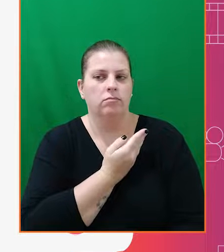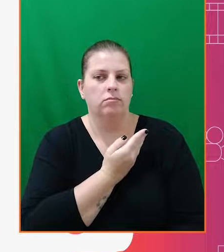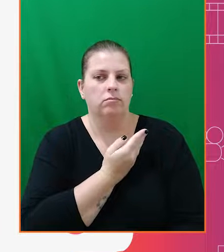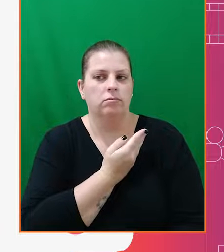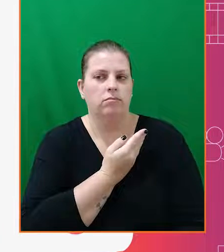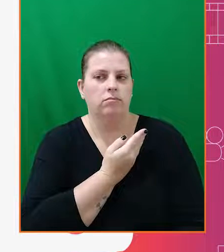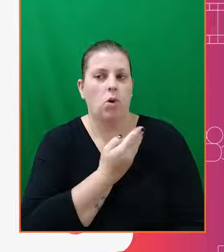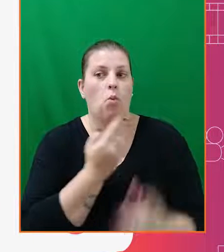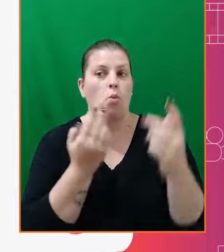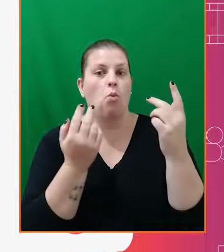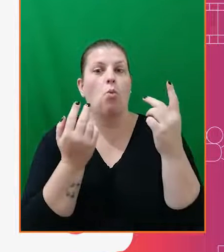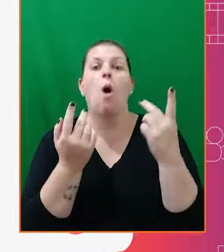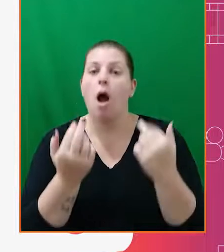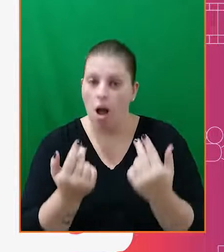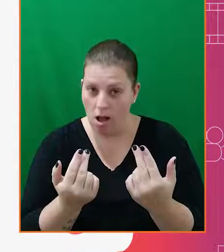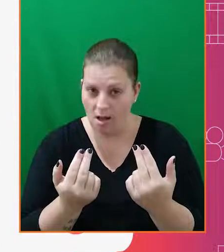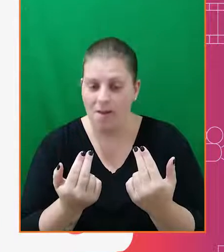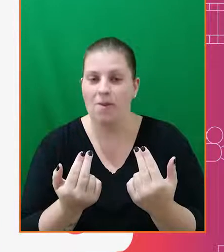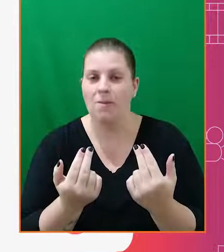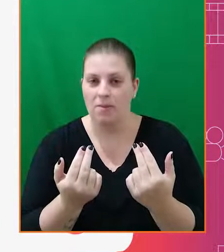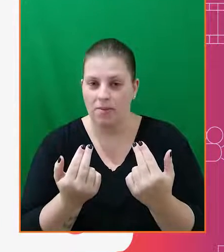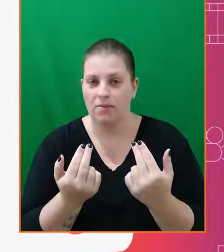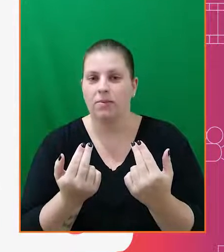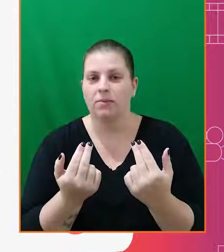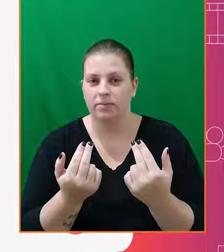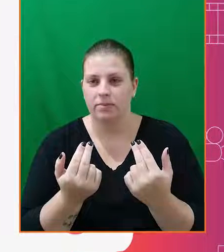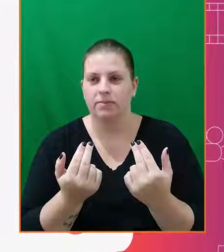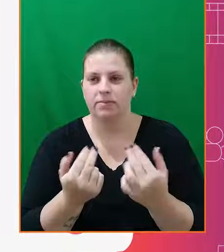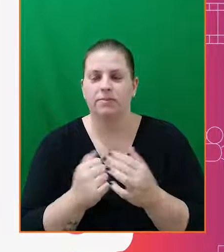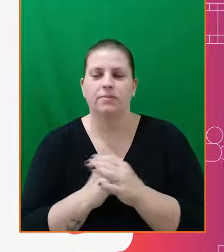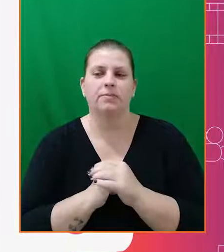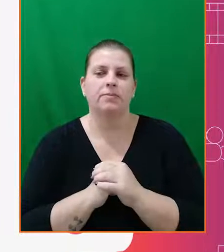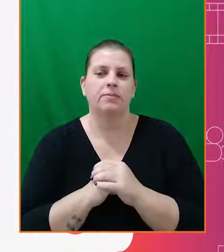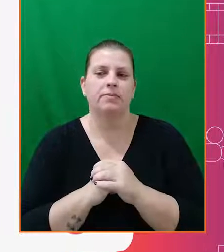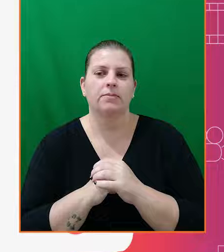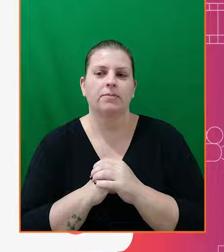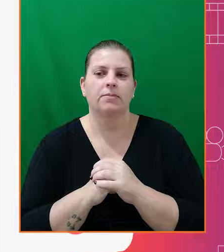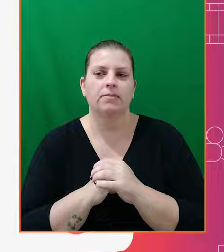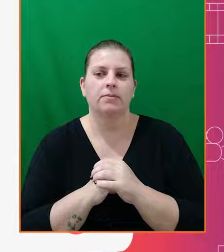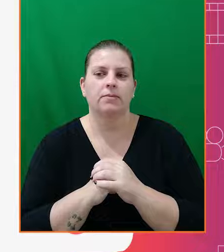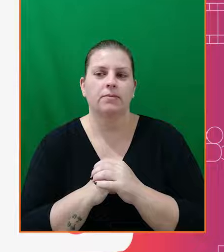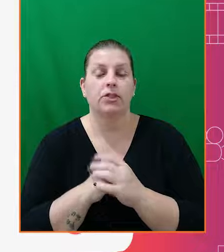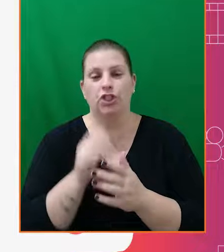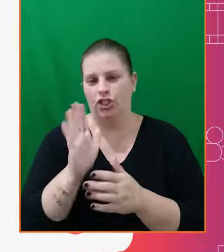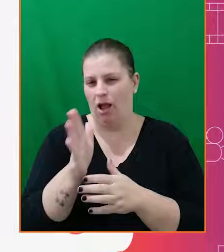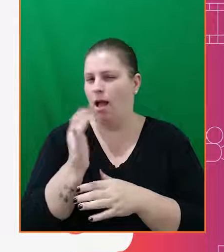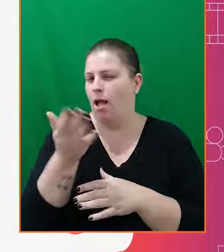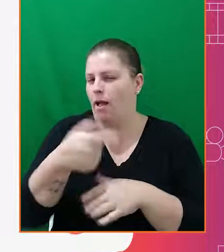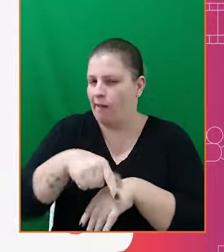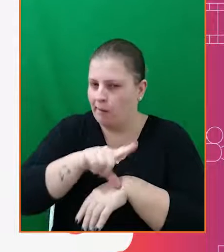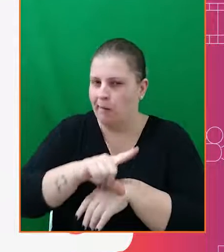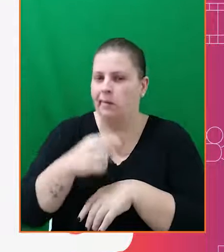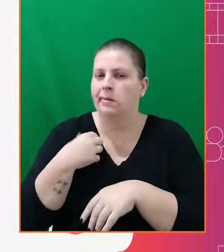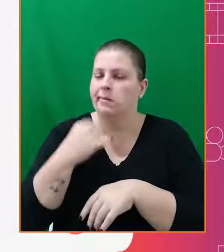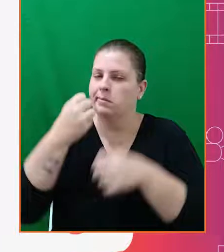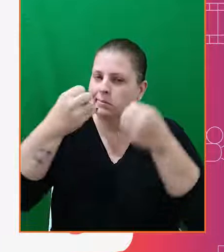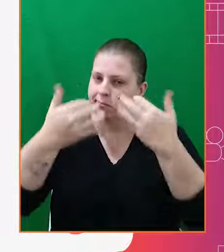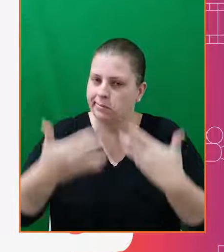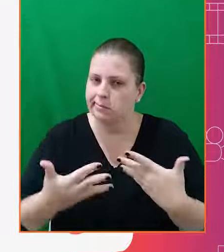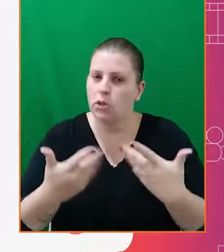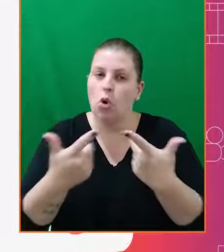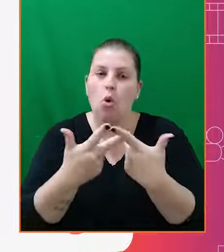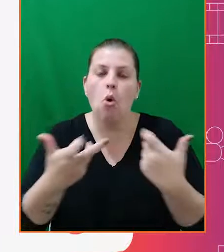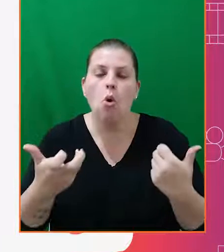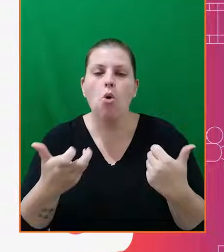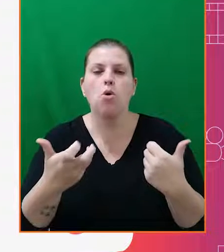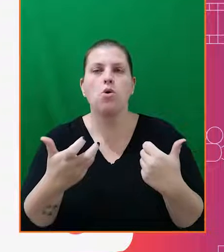lápis e ver se aqui tá alinhado, daqui da pontinha do rabo até mais ou menos aqui. Como eu falei, aqui a gente